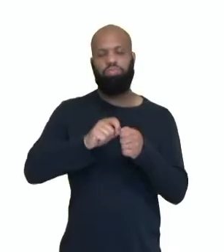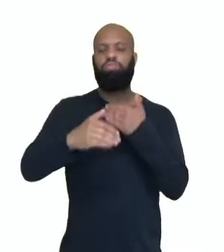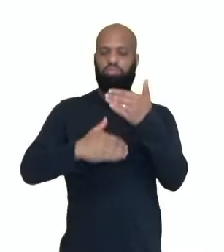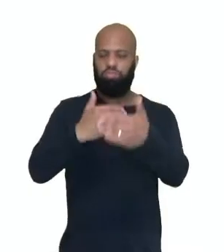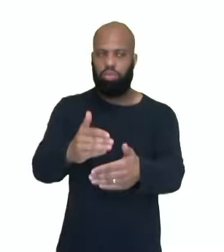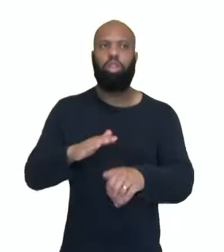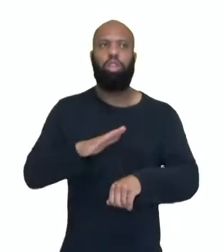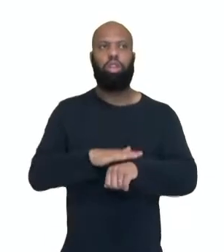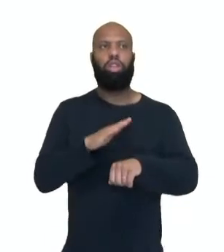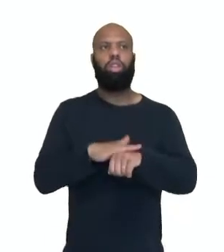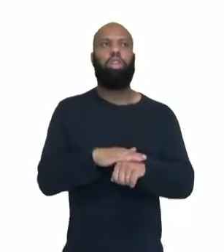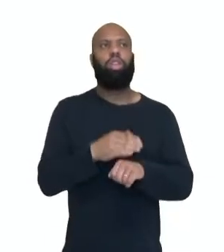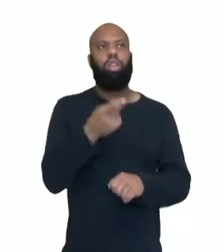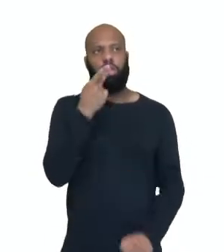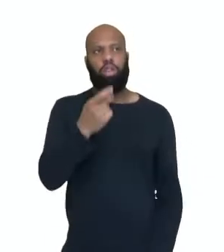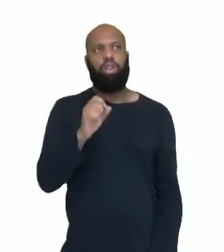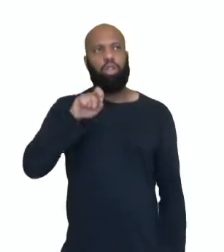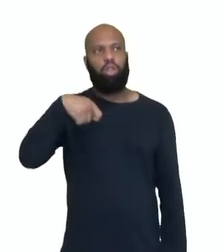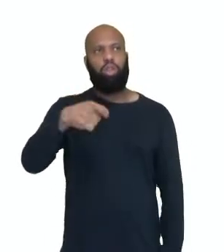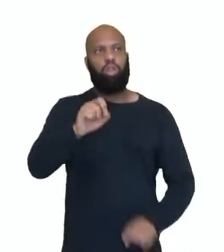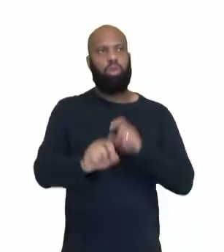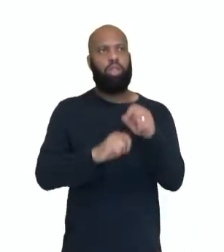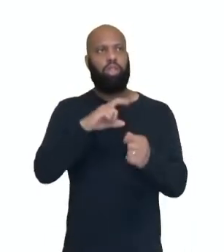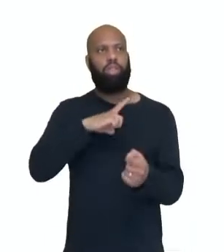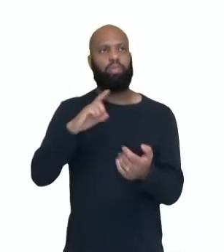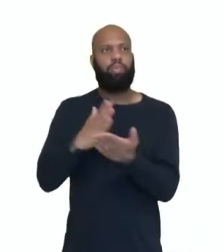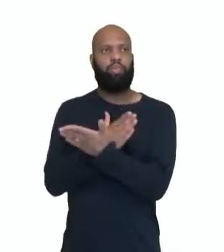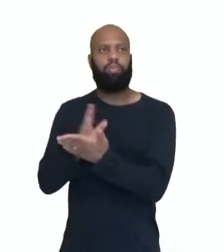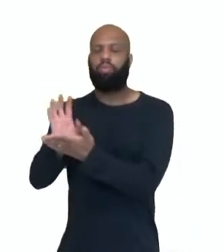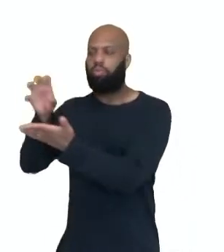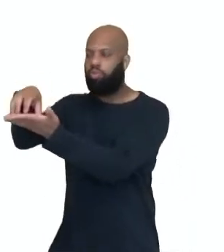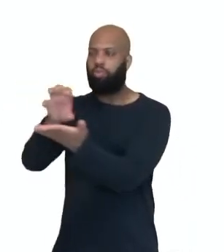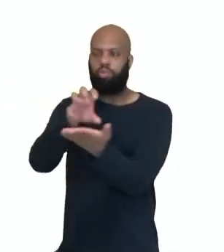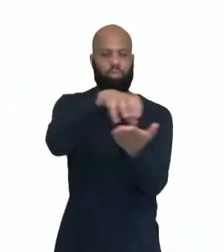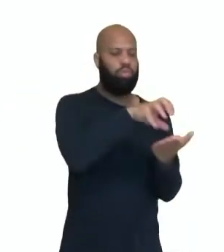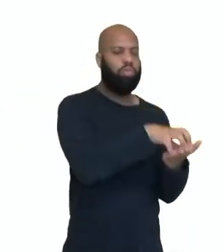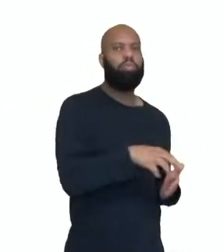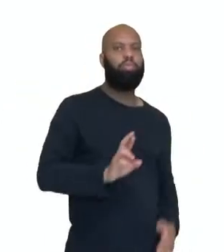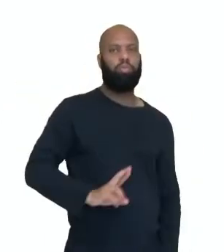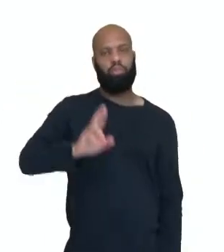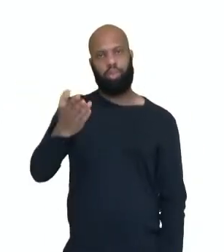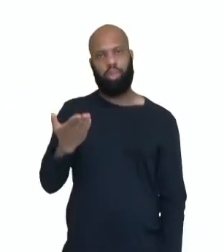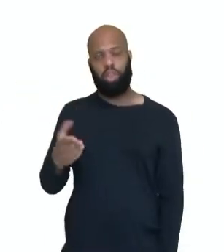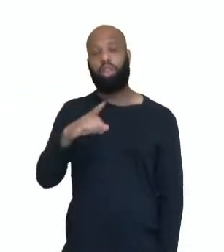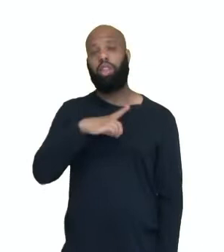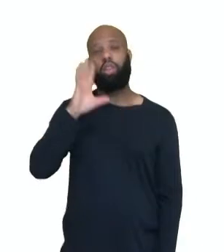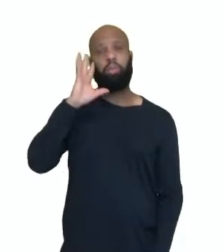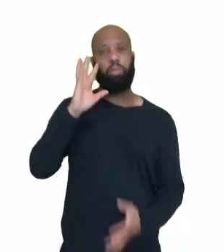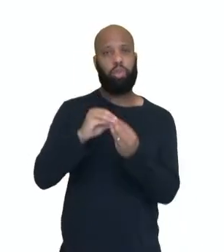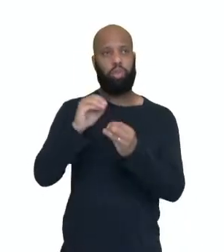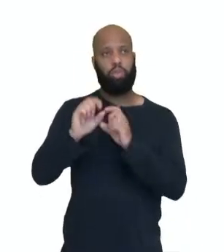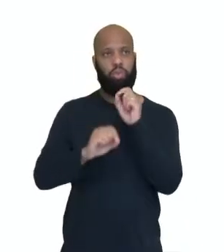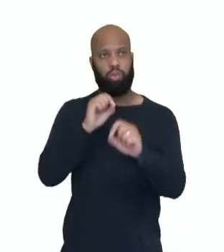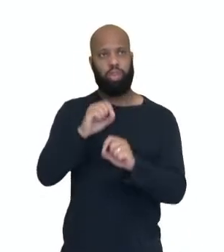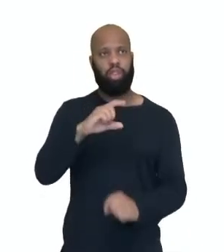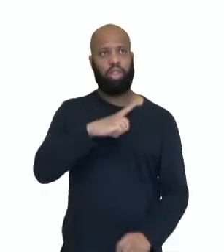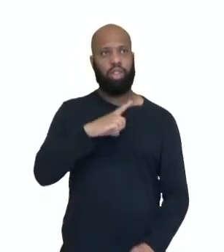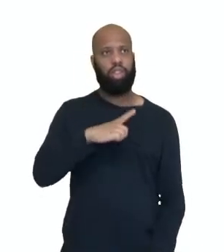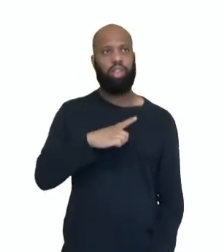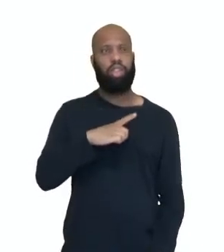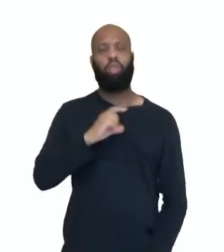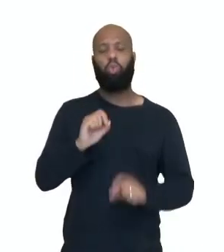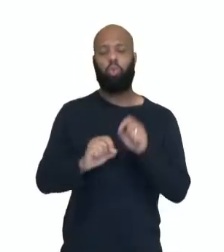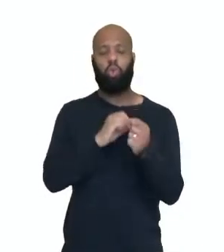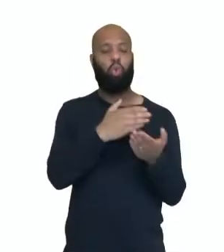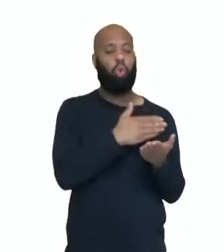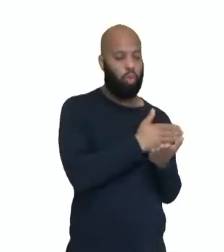Quando nós pensamos em entidades, que representam a questão do sumô, nós temos que entender que tem a questão dos amadores e a questão